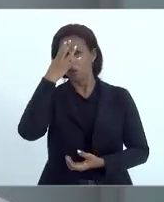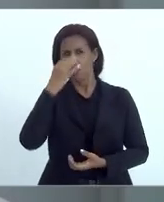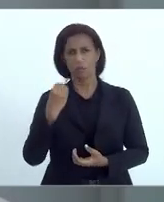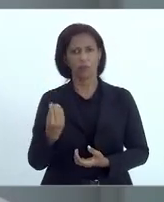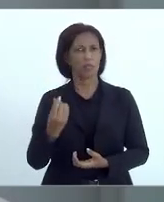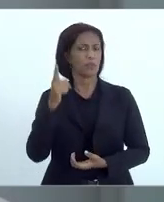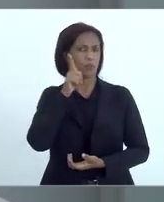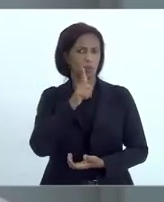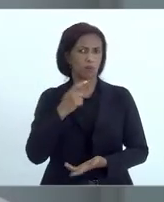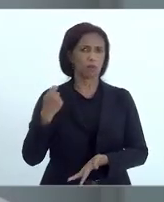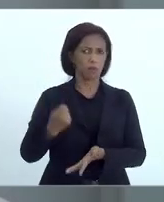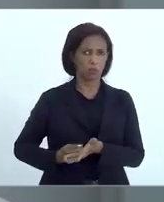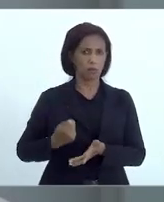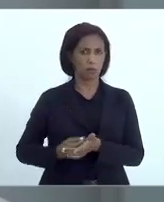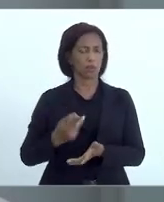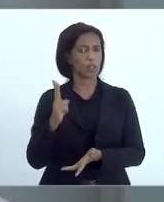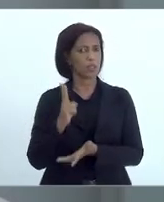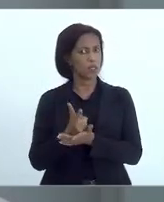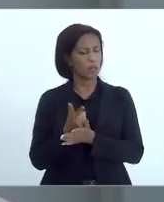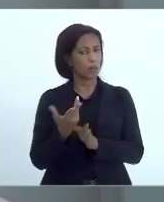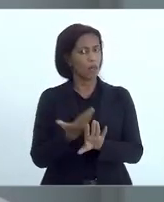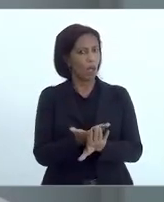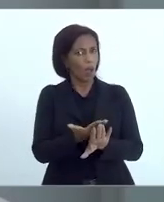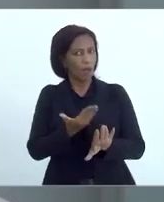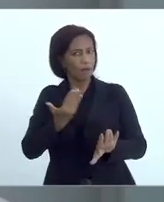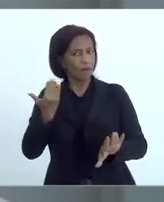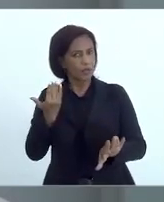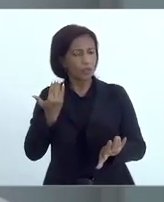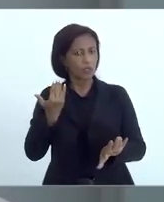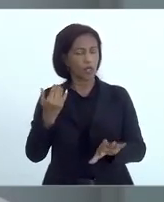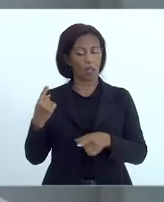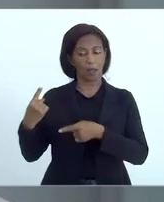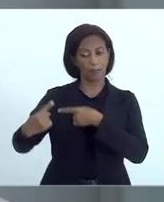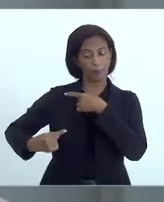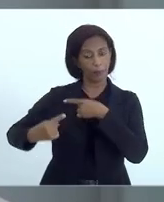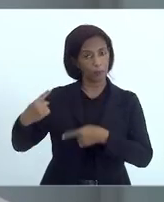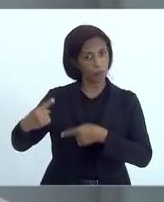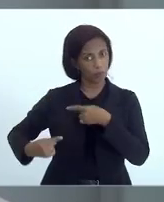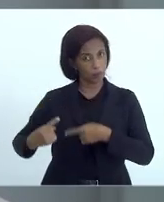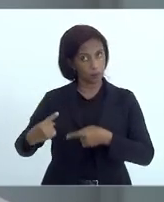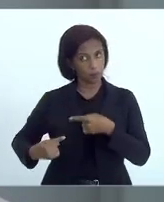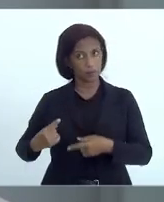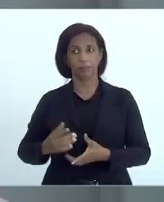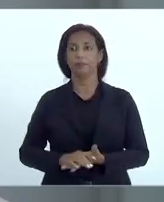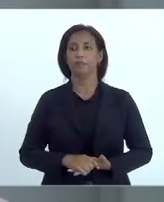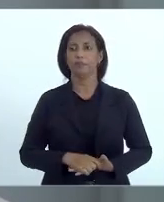sei se eu vou conseguir Mas vou brigar sempre é afastar pelo menos um pouco a política